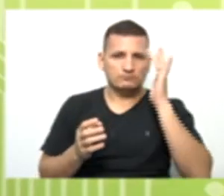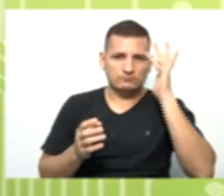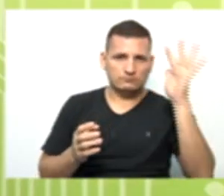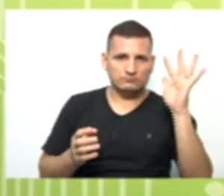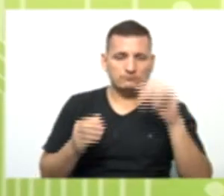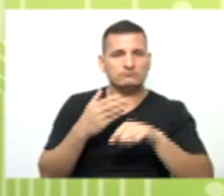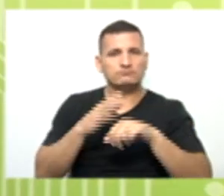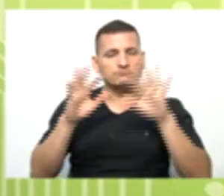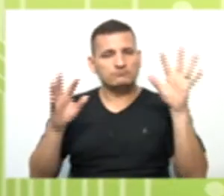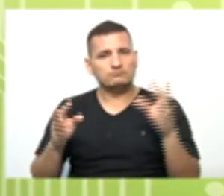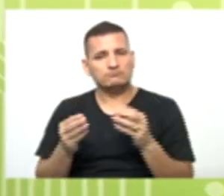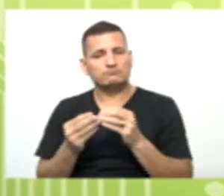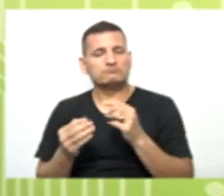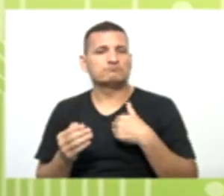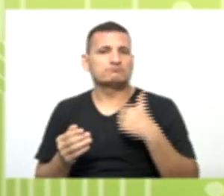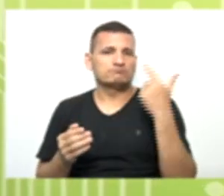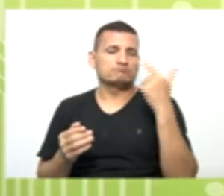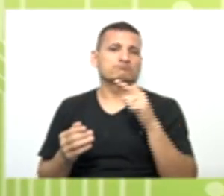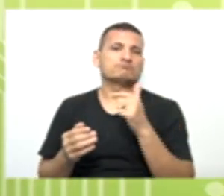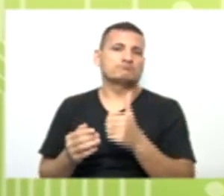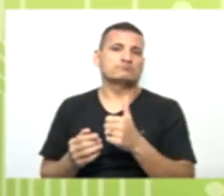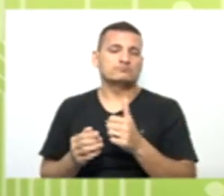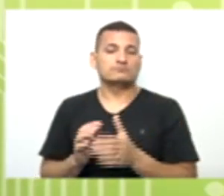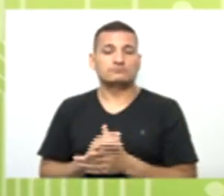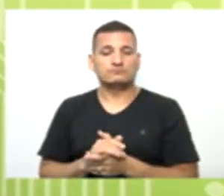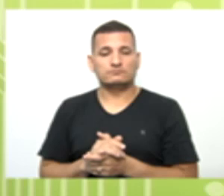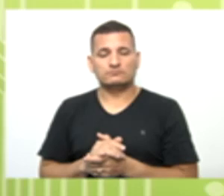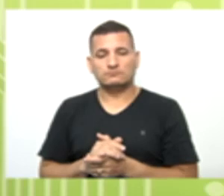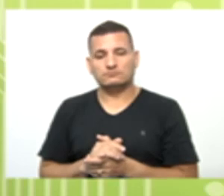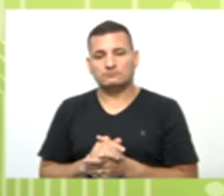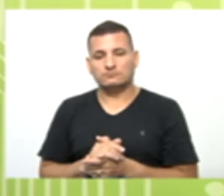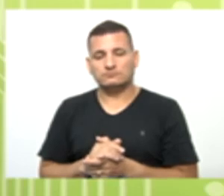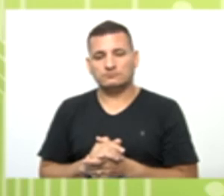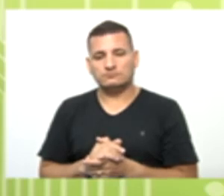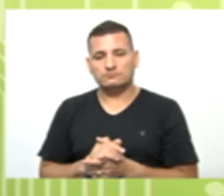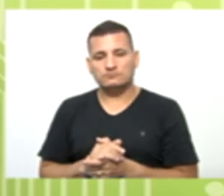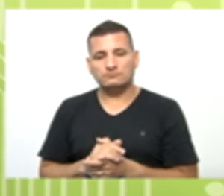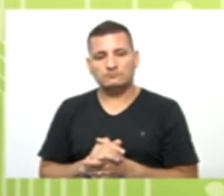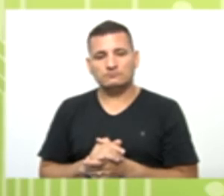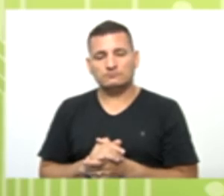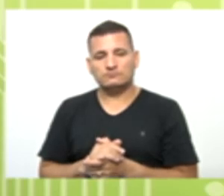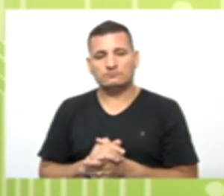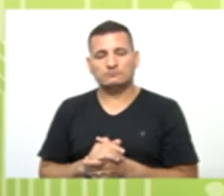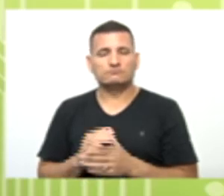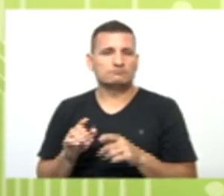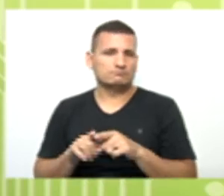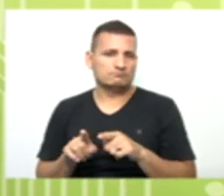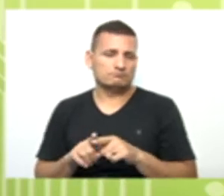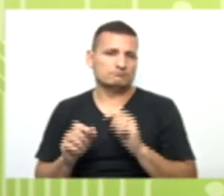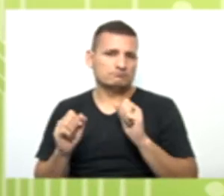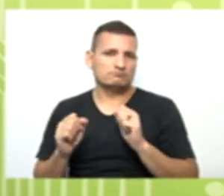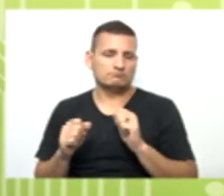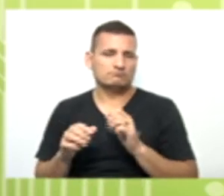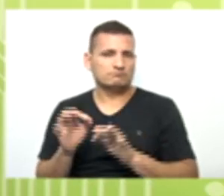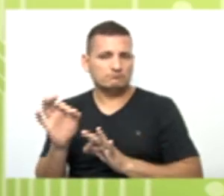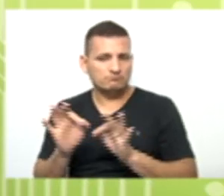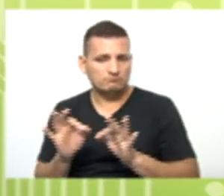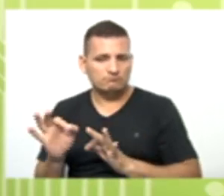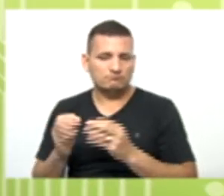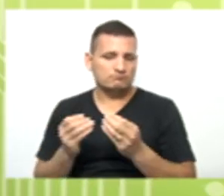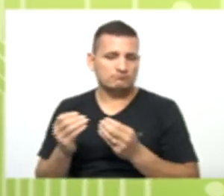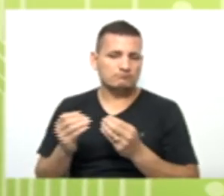atividades. E é um momento que eu posso fazer, né, articulado às disciplinas, a